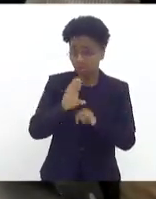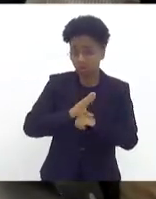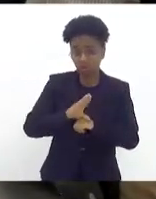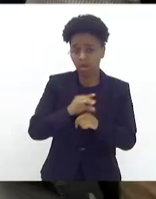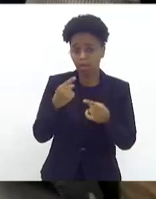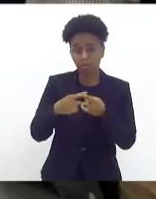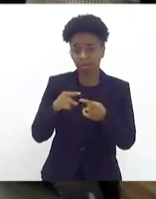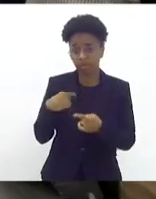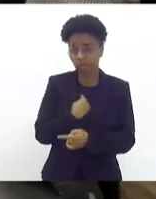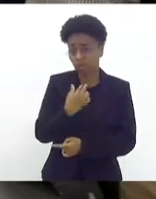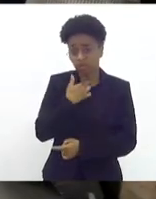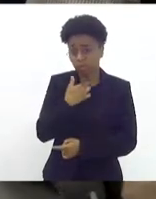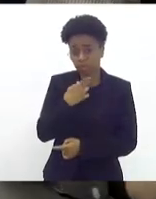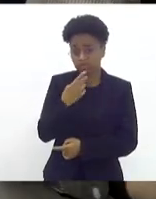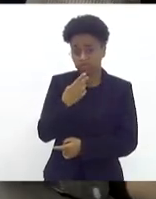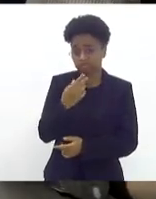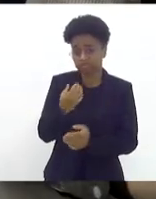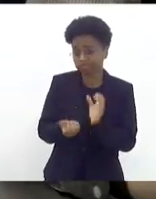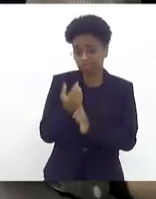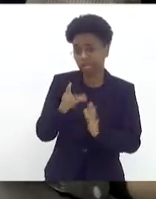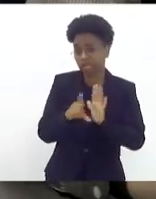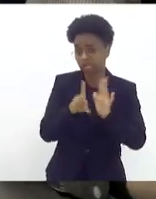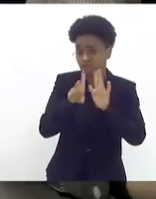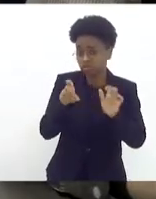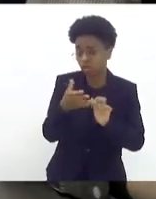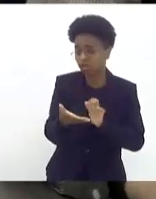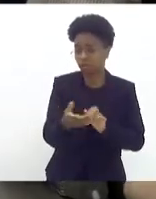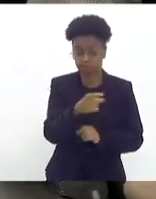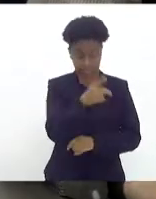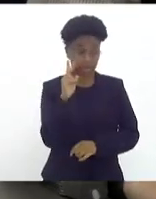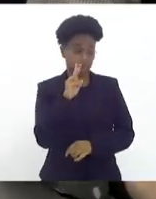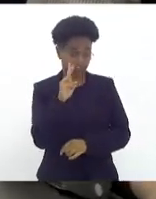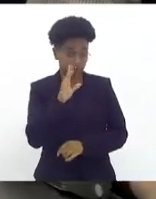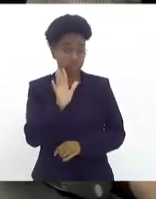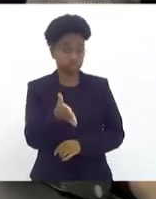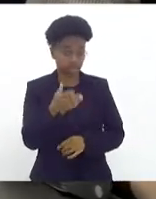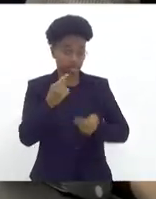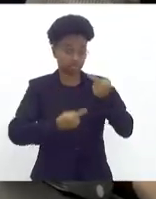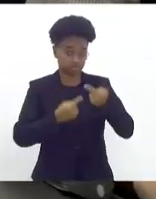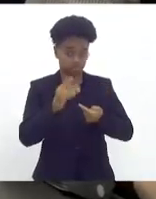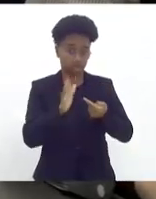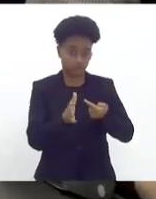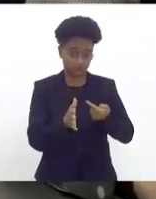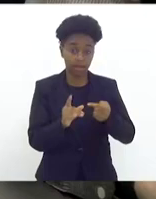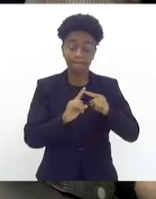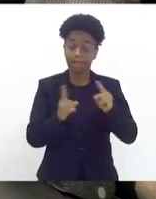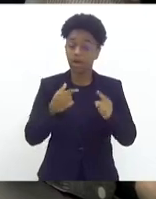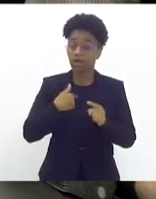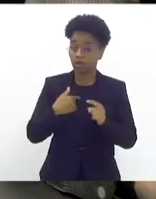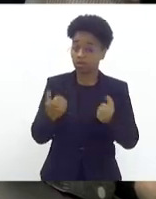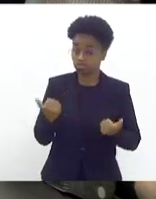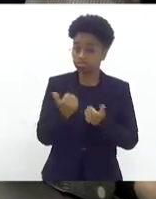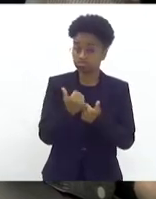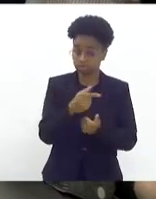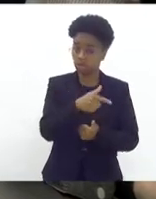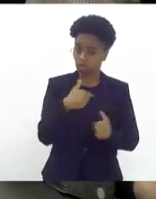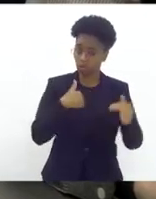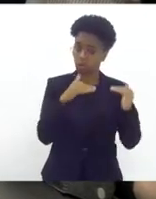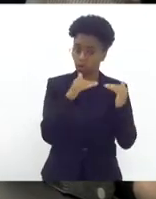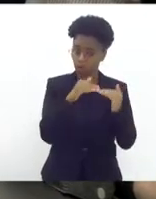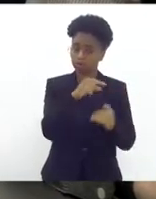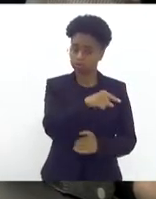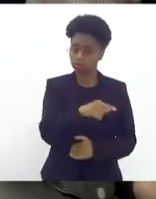pode legislar sobre isso. Não, eu não estou discordando, parecer. Mas você lembrou que já foi objeto, é verdade. Esse é um tema recorrente. Eu estou aqui reforçando, com